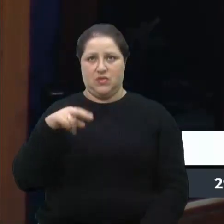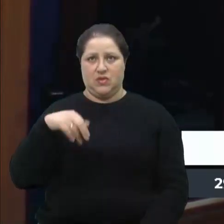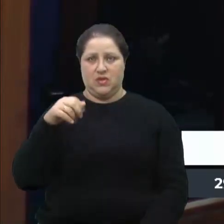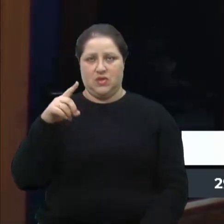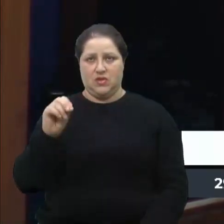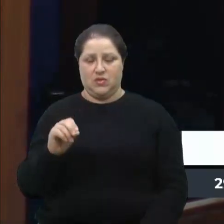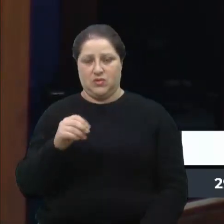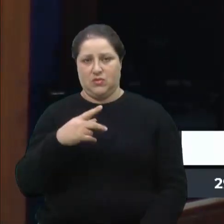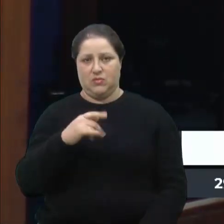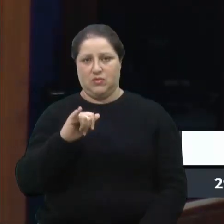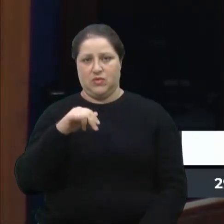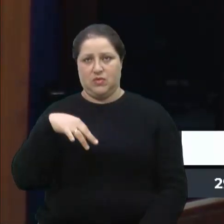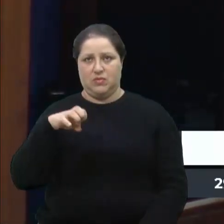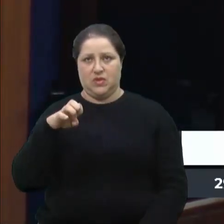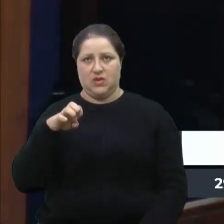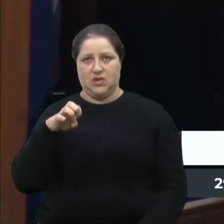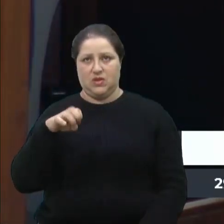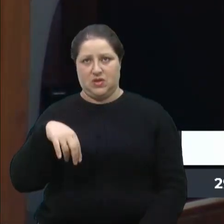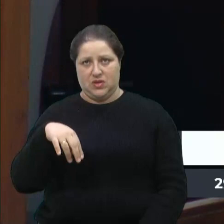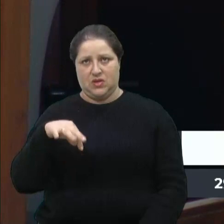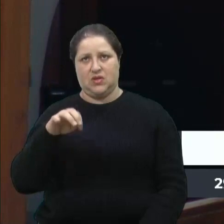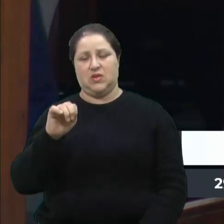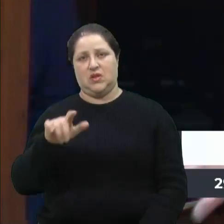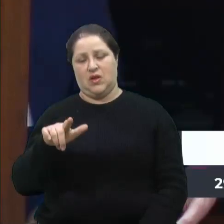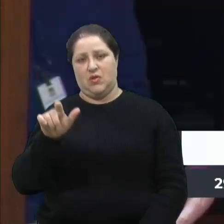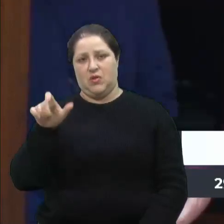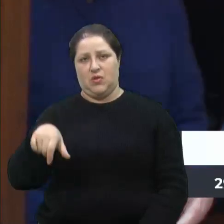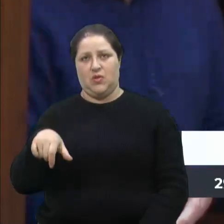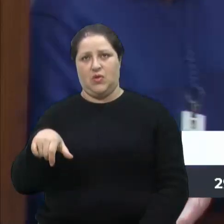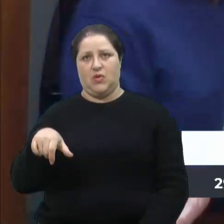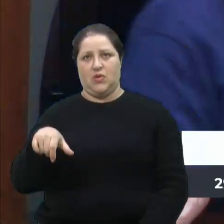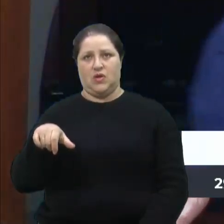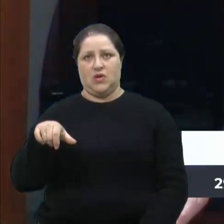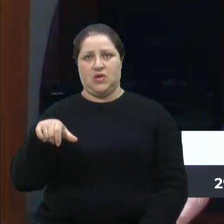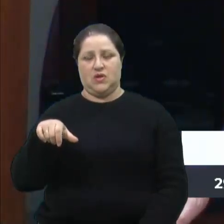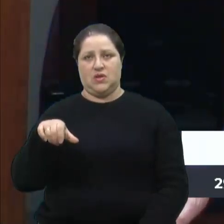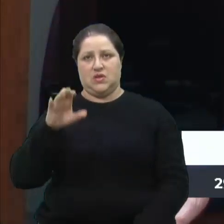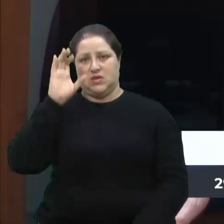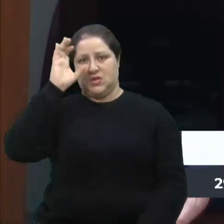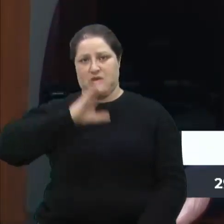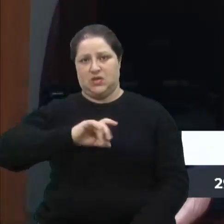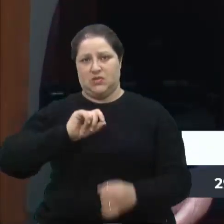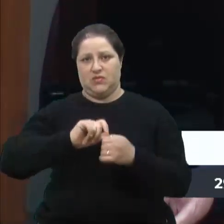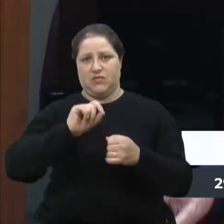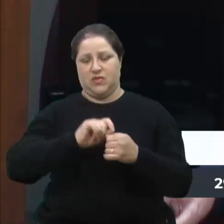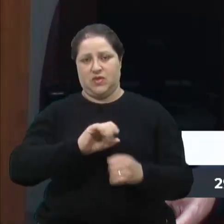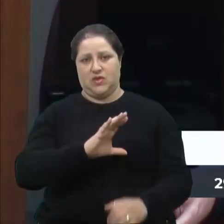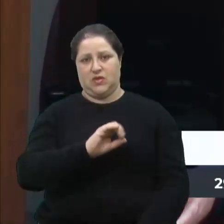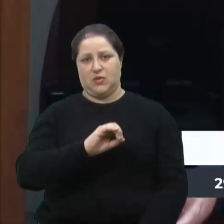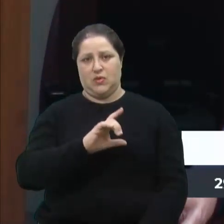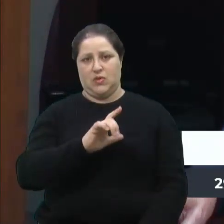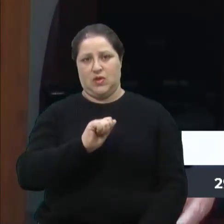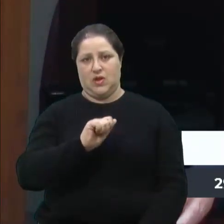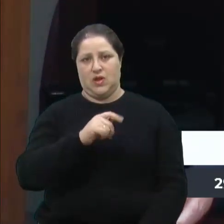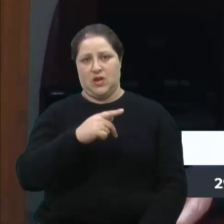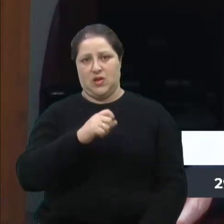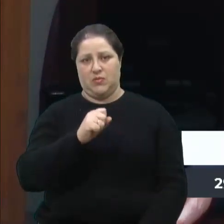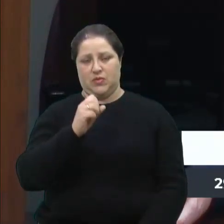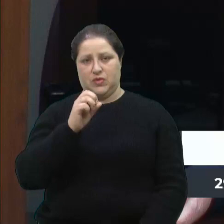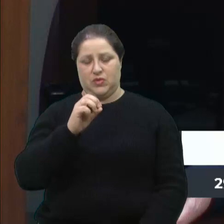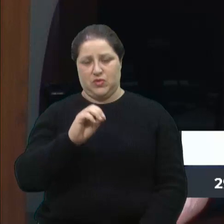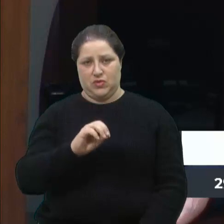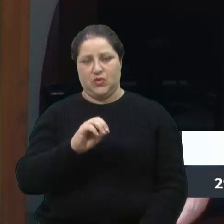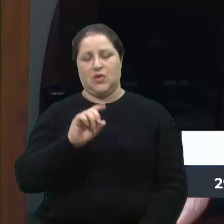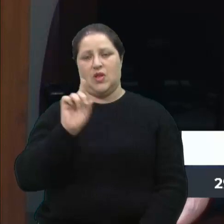Esse cidadão, ele fez um colapso no estado de Minas Gerais. Em 2018, quando ele saiu, o